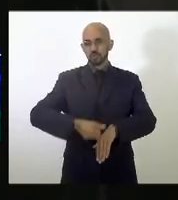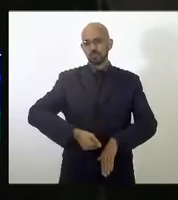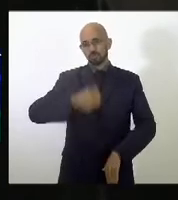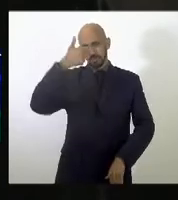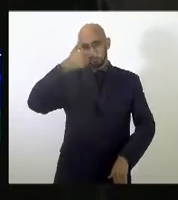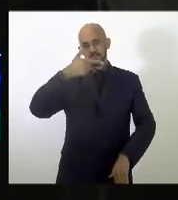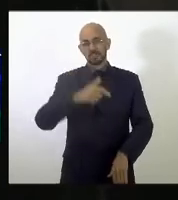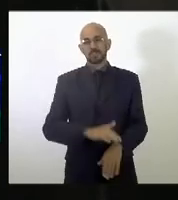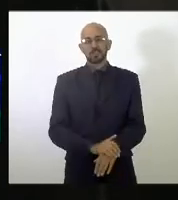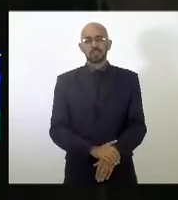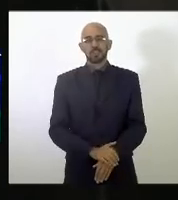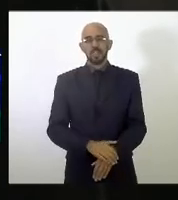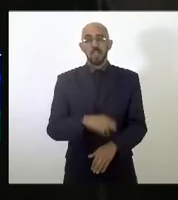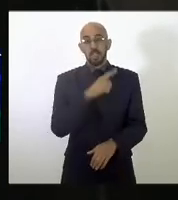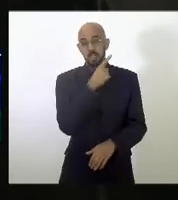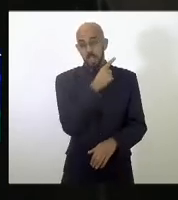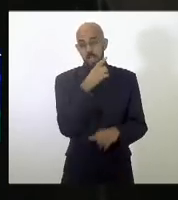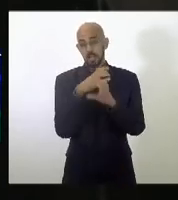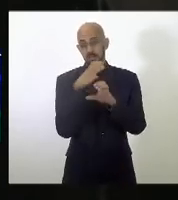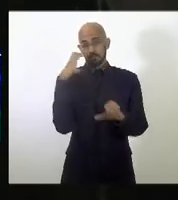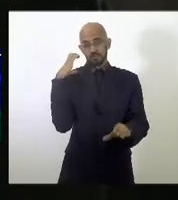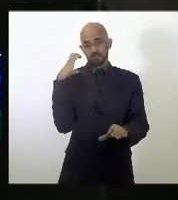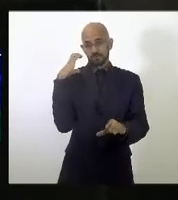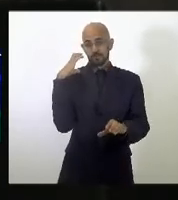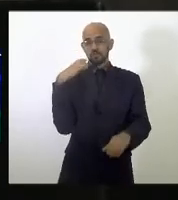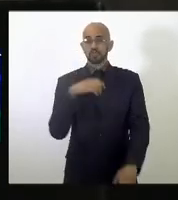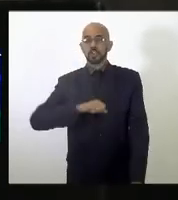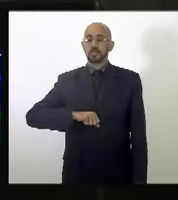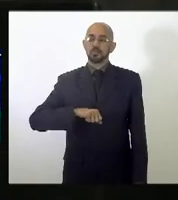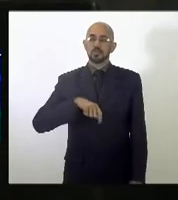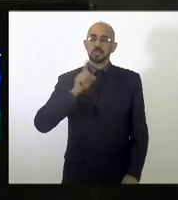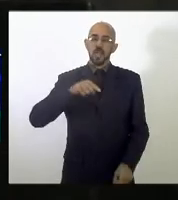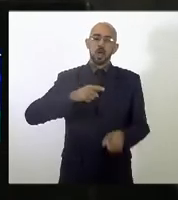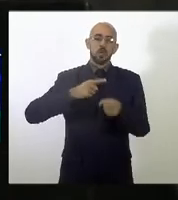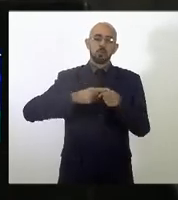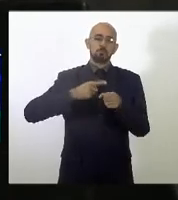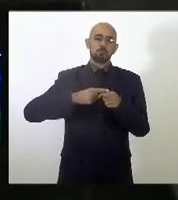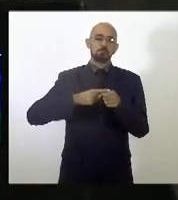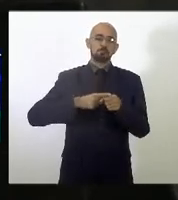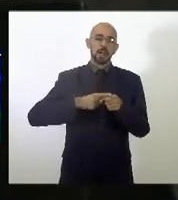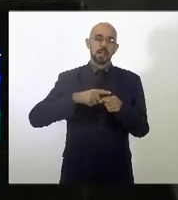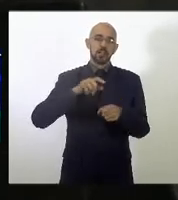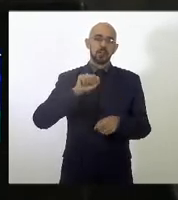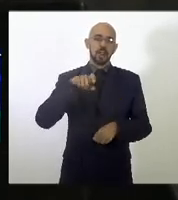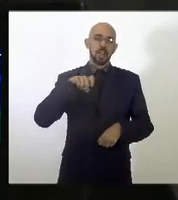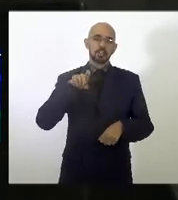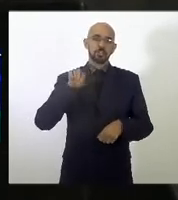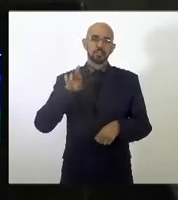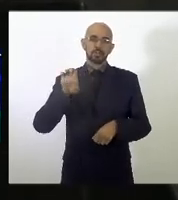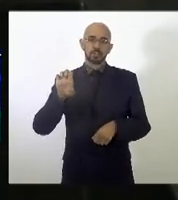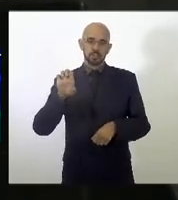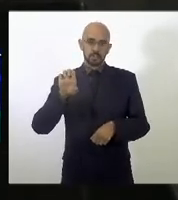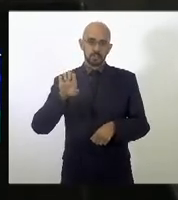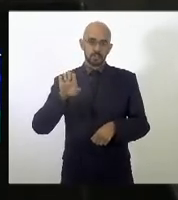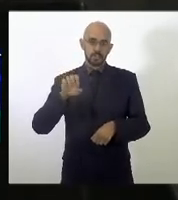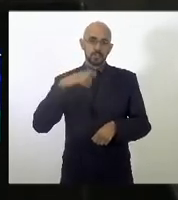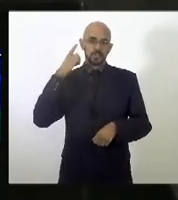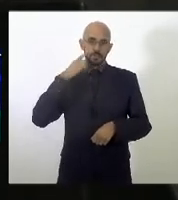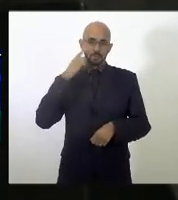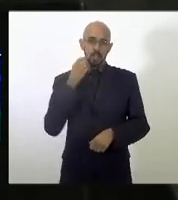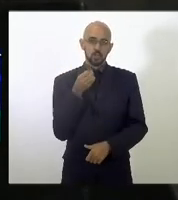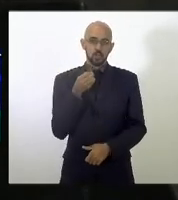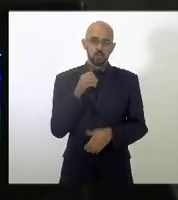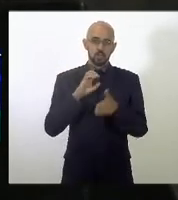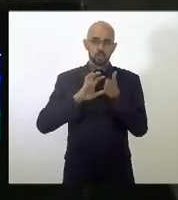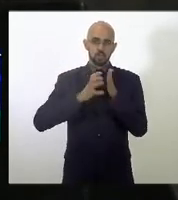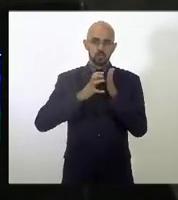no Engenho de Dentro, um bairro que o Alexandre, deputado do Novo, não conhece, Engenho de Dentro, na Chave